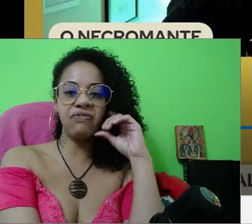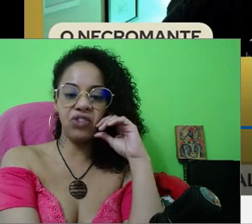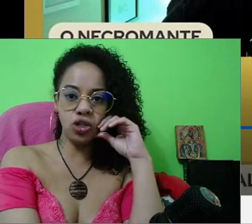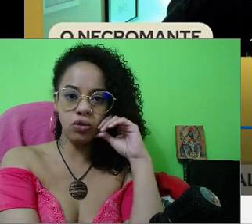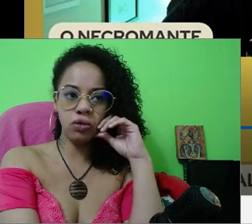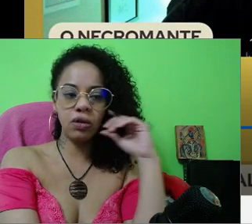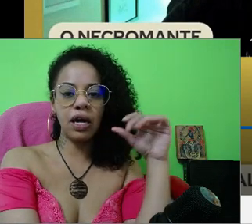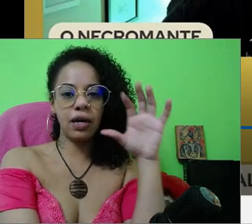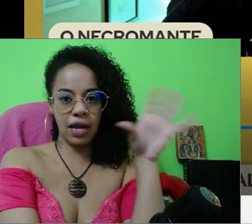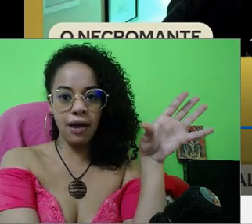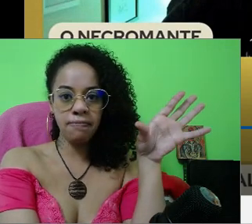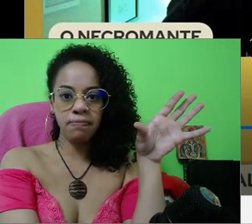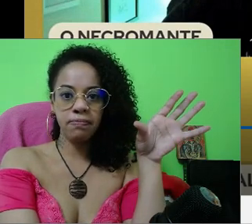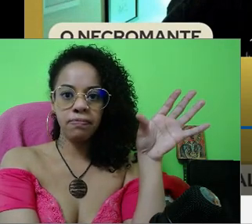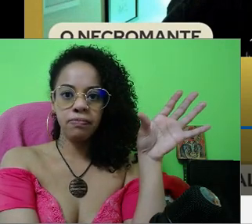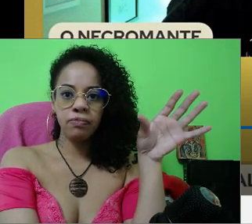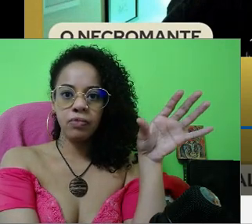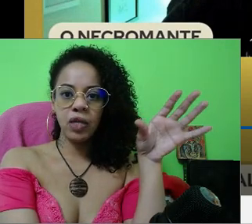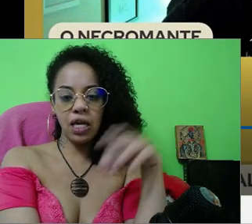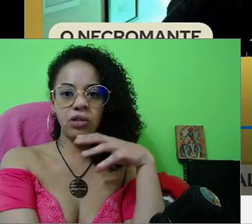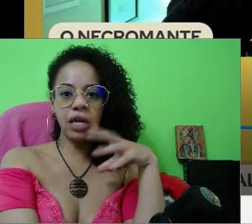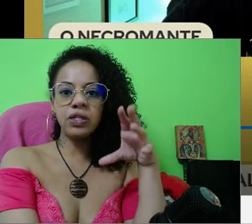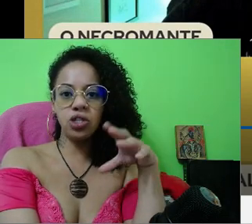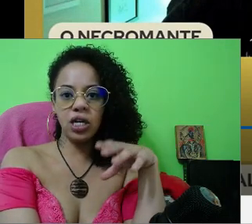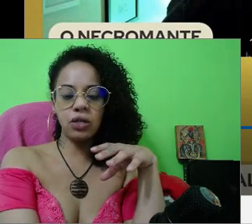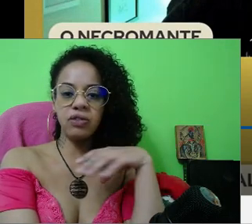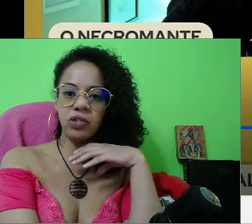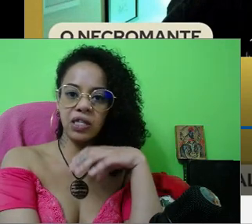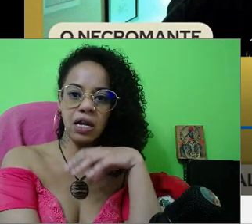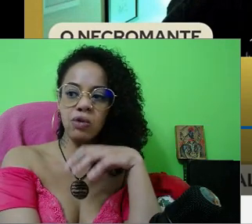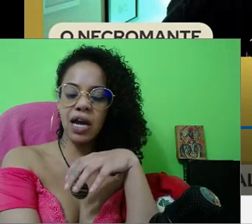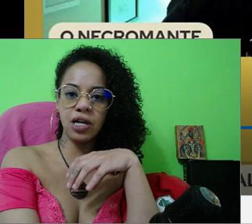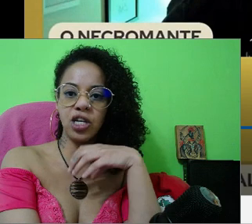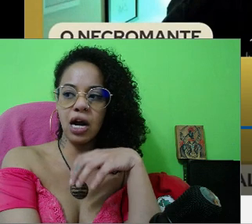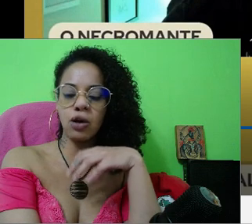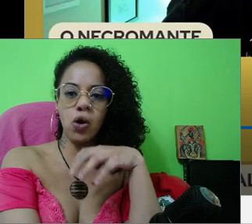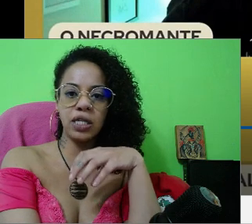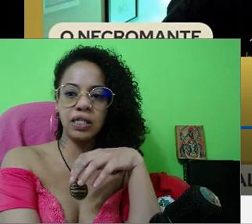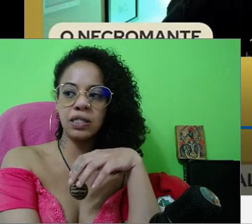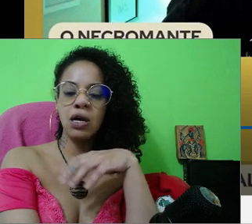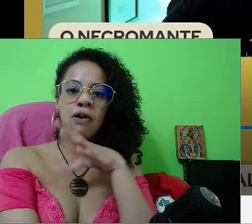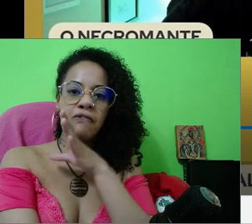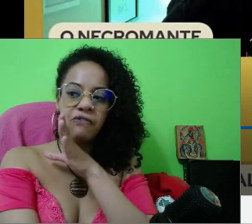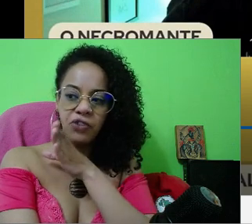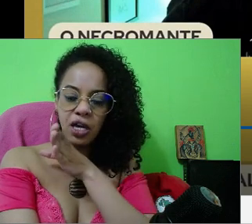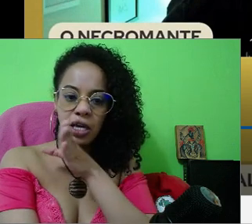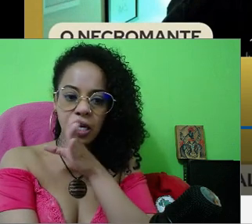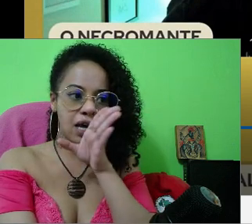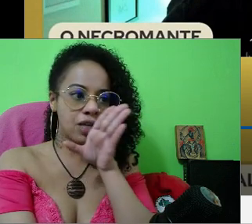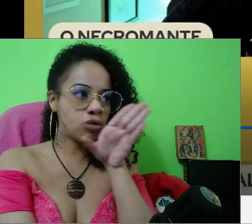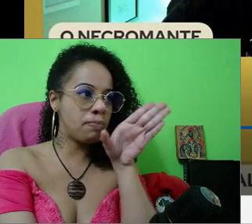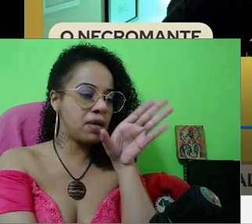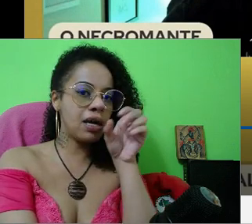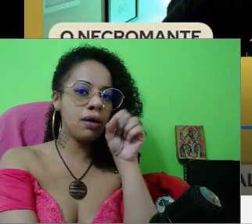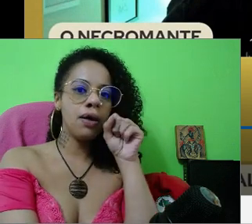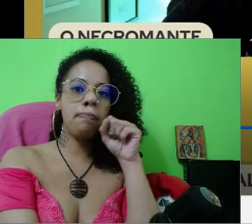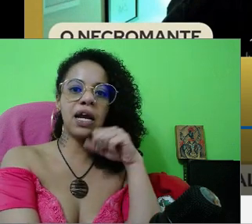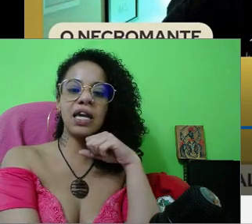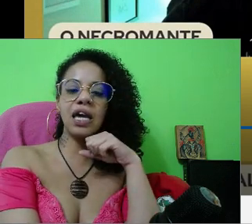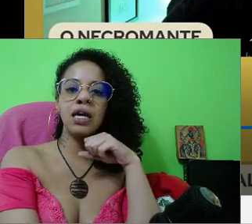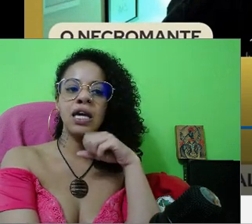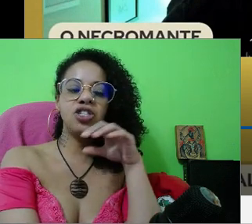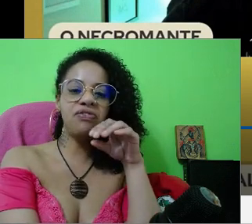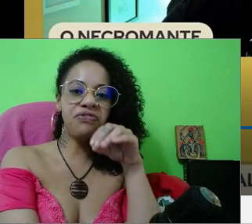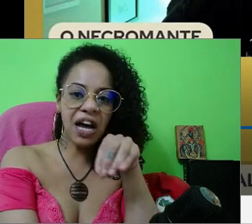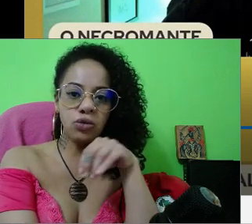porque eu fui citado em vídeo né e eu tenho esse direito se você não quer gerar coisas Vire a sua Mira